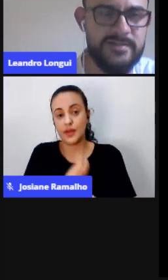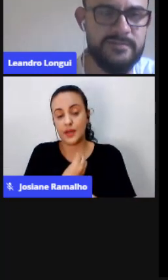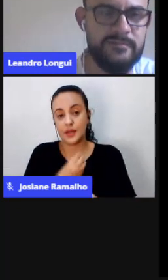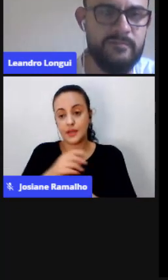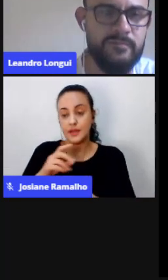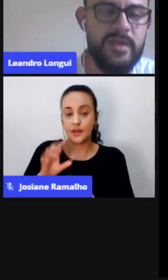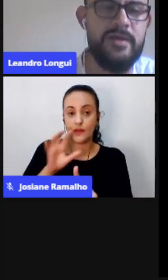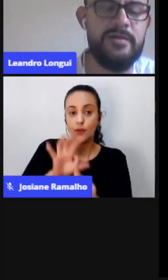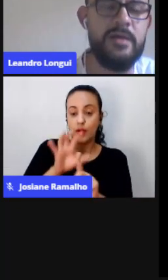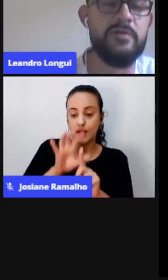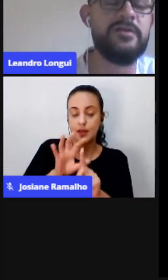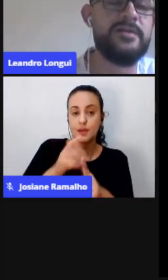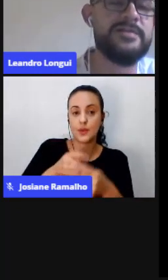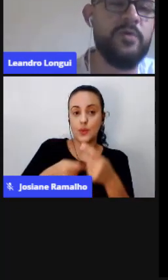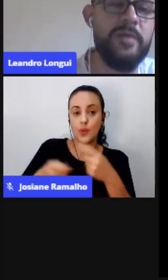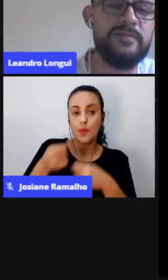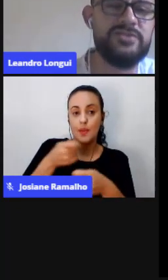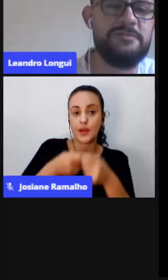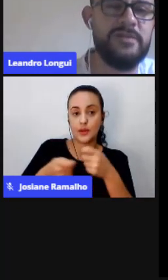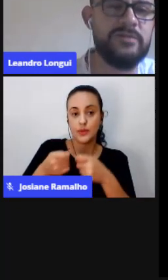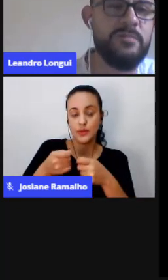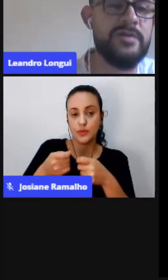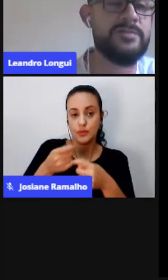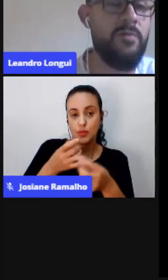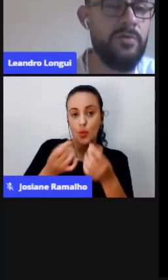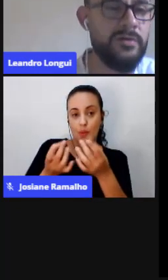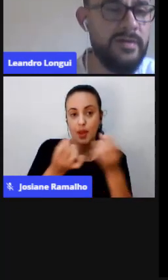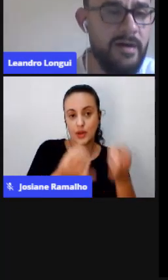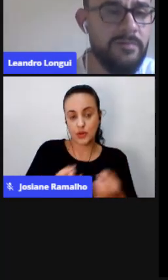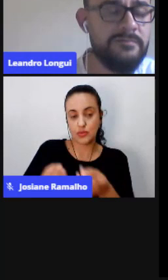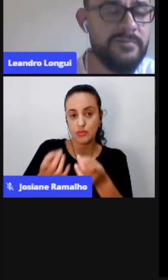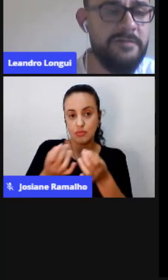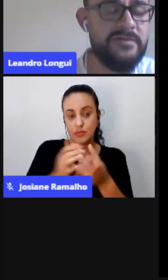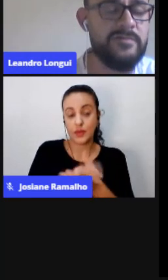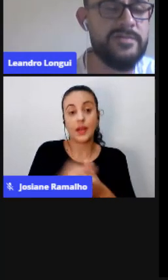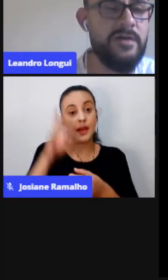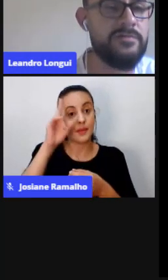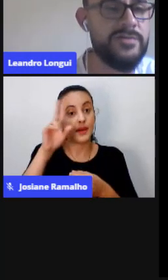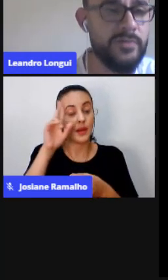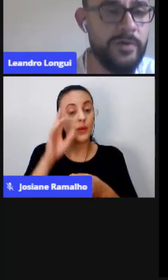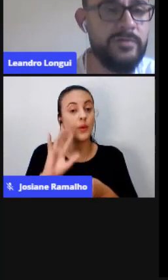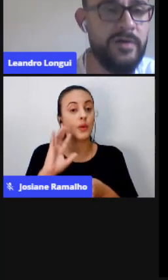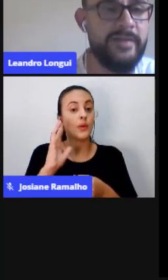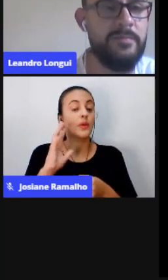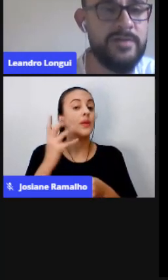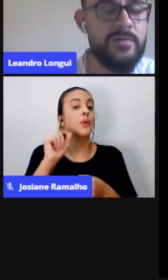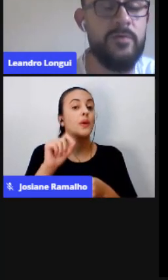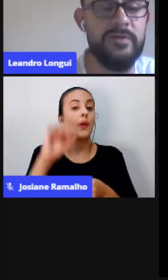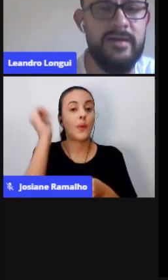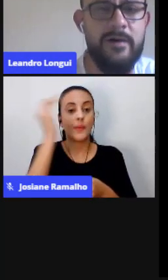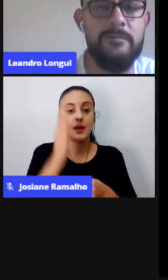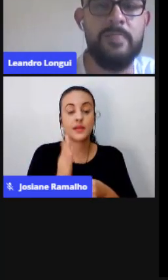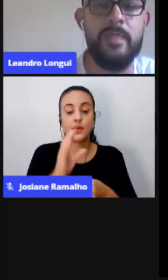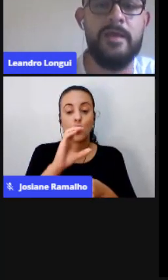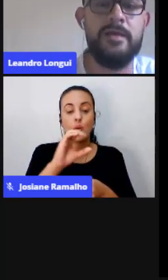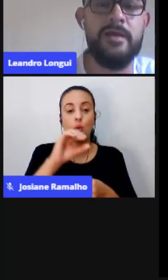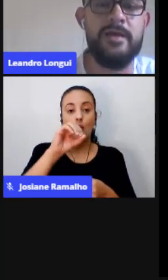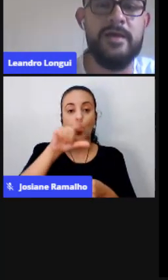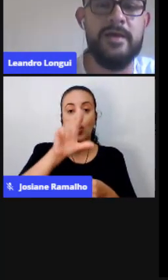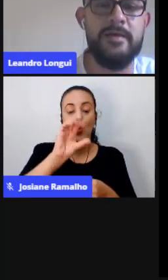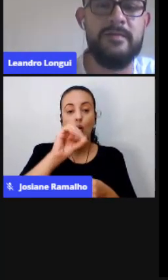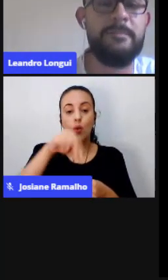aos ingleses. Lembrando que nesse momento está falando do Brasil colonial, né, final do século XVIII, ainda Brasil